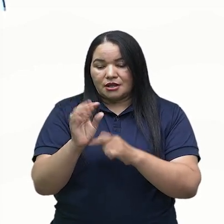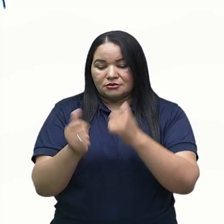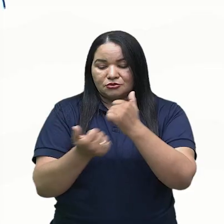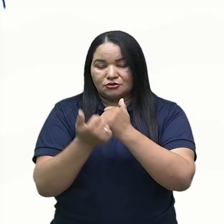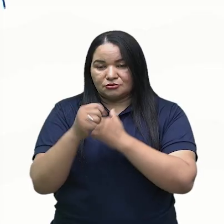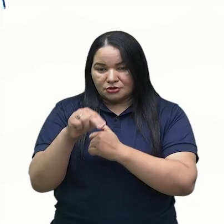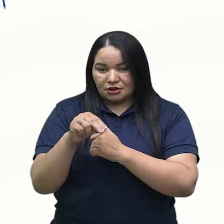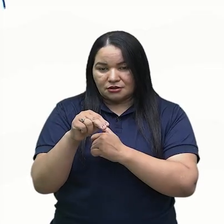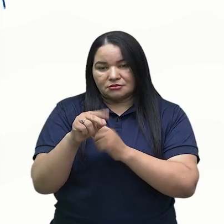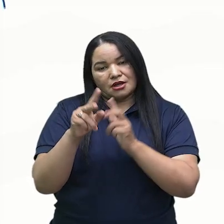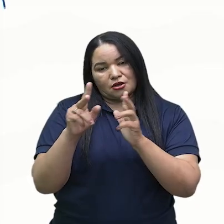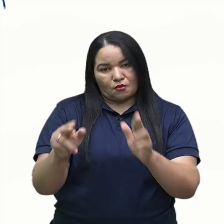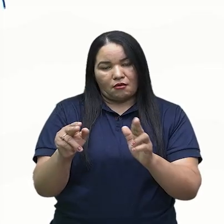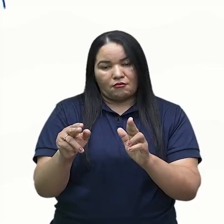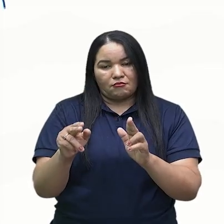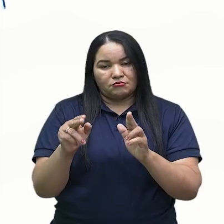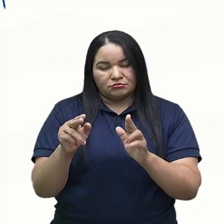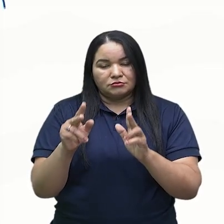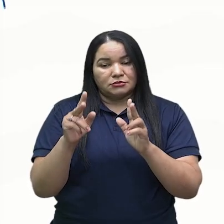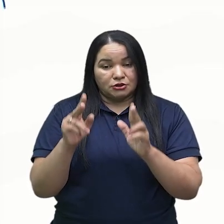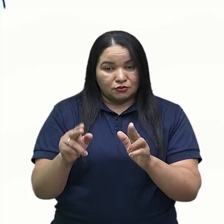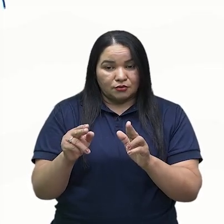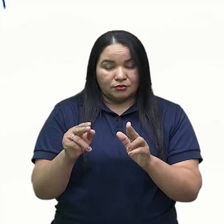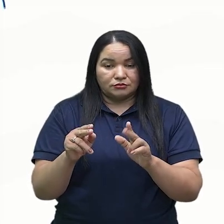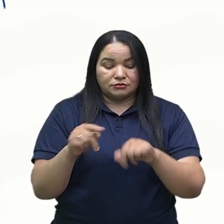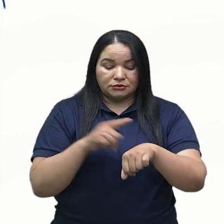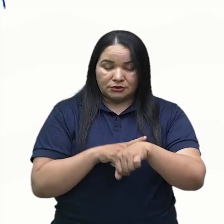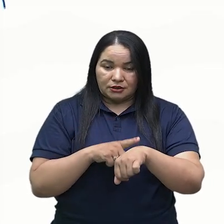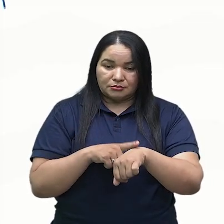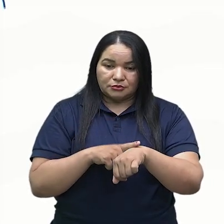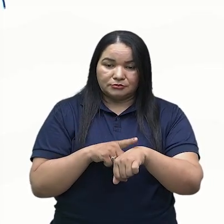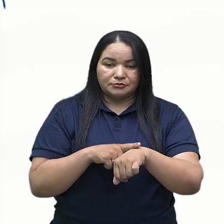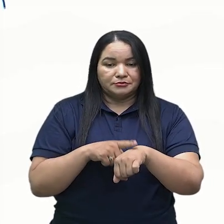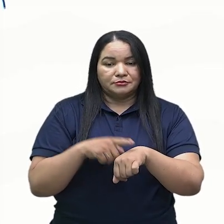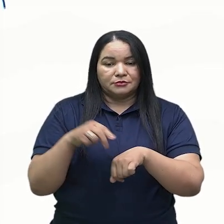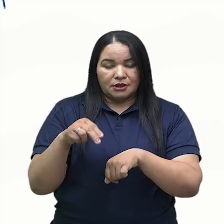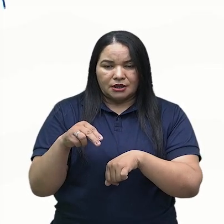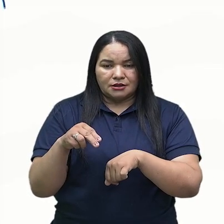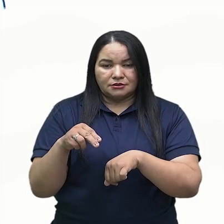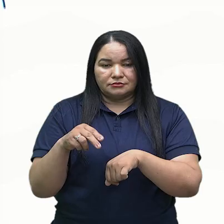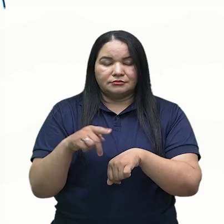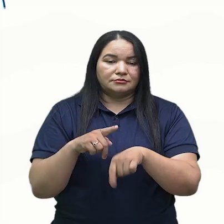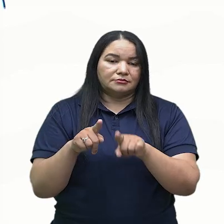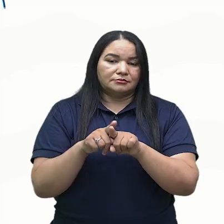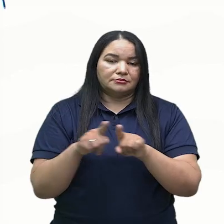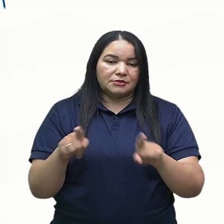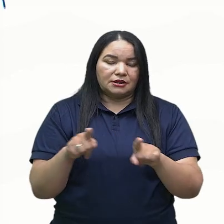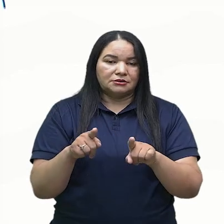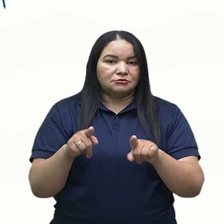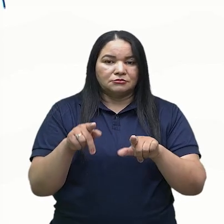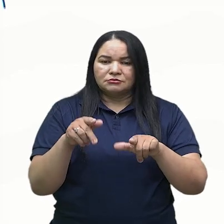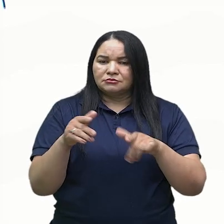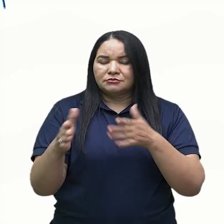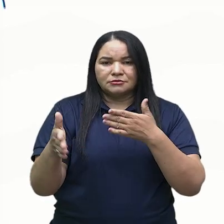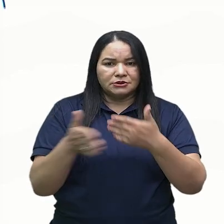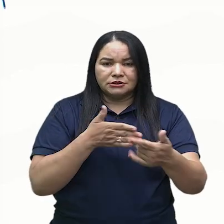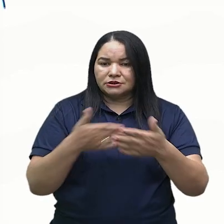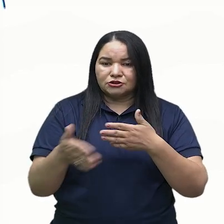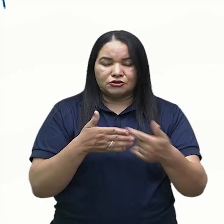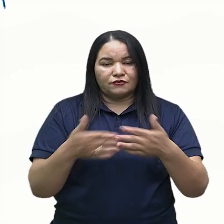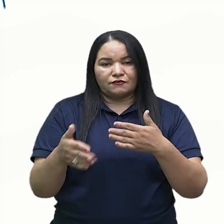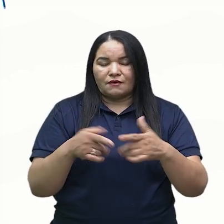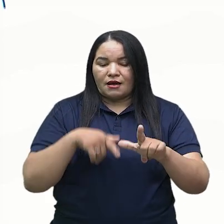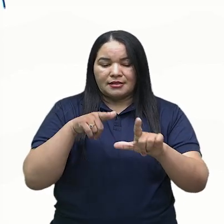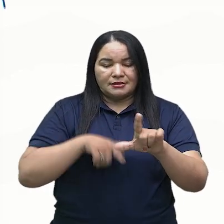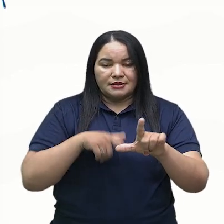pega capital vezes taxa vezes tempo, só que o tempo com a letra N. Pessoal, independente